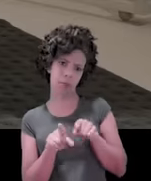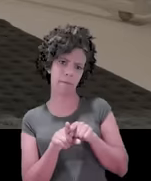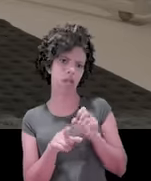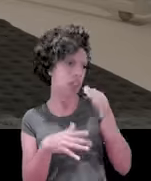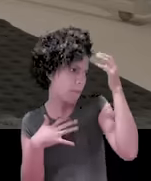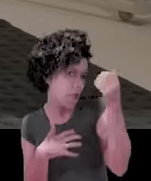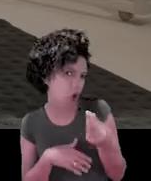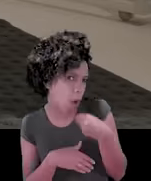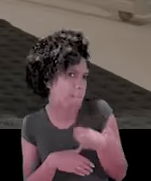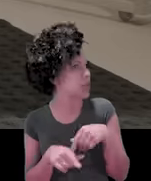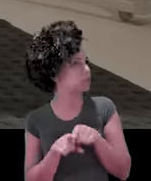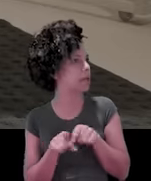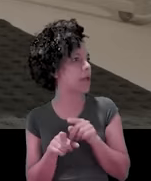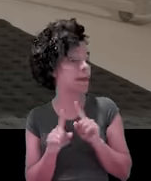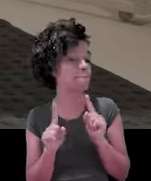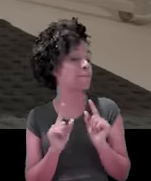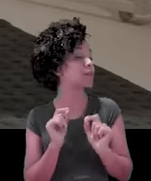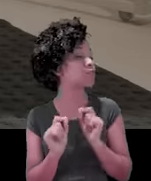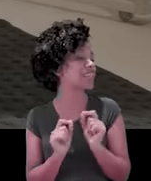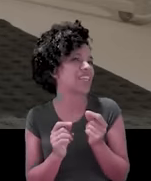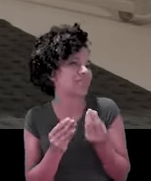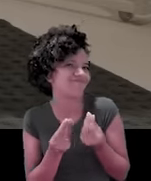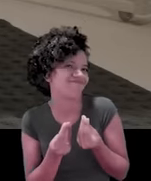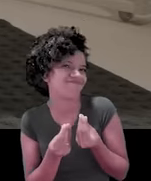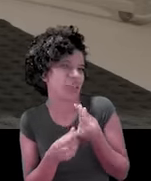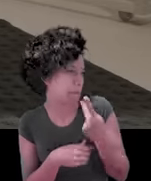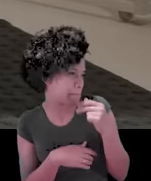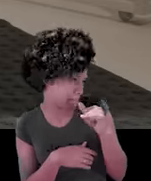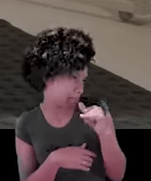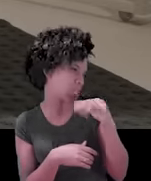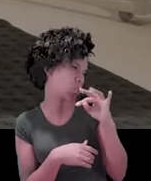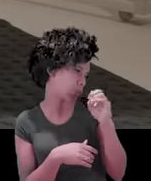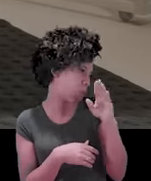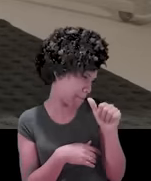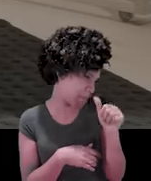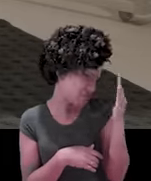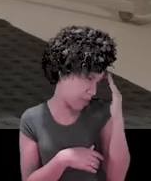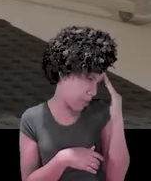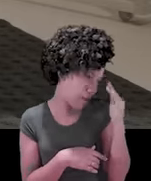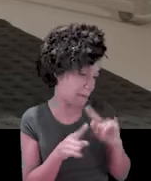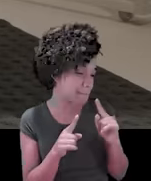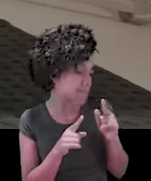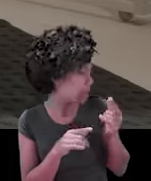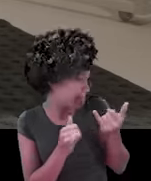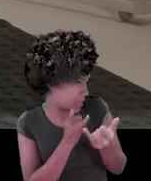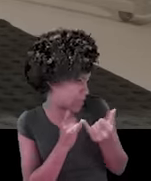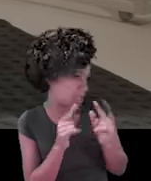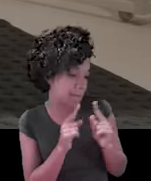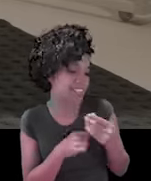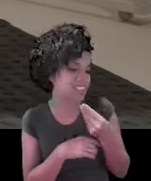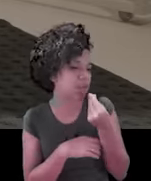não tava como eu tô dentro sem só que ele ele é tipo de pitomba gente opção não tem sim é tipo isso só que ela é branquinha